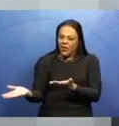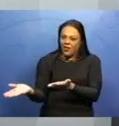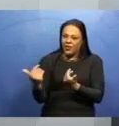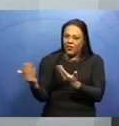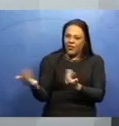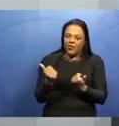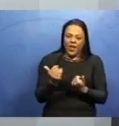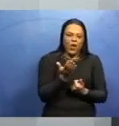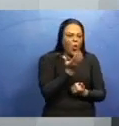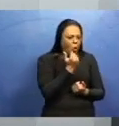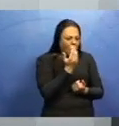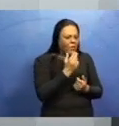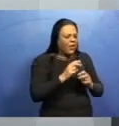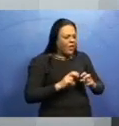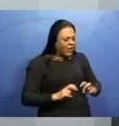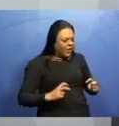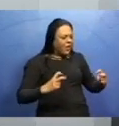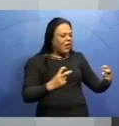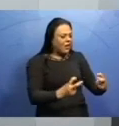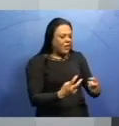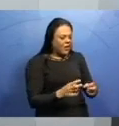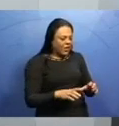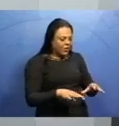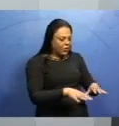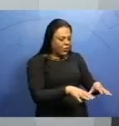no formigueiro.